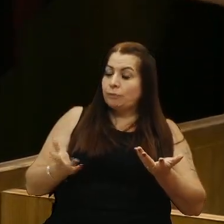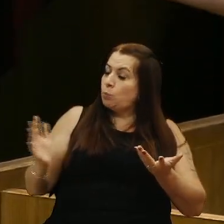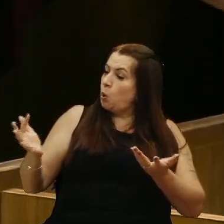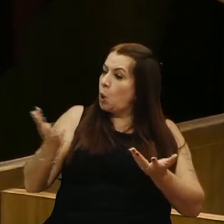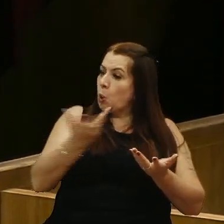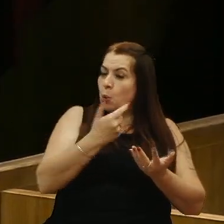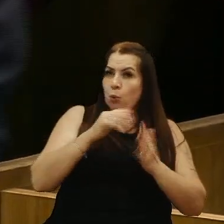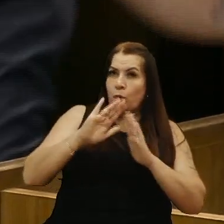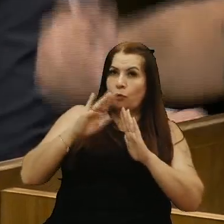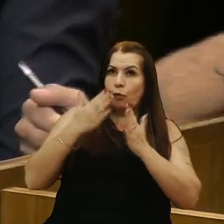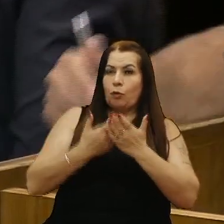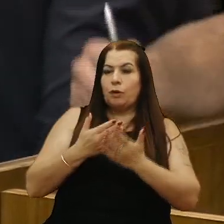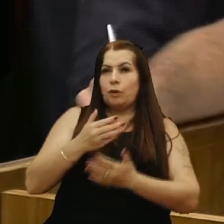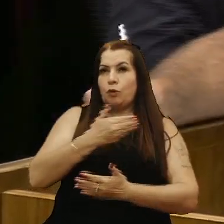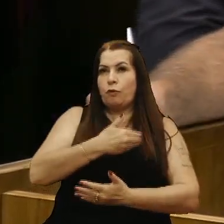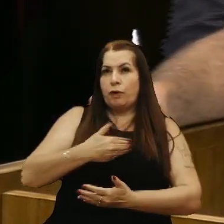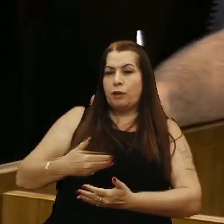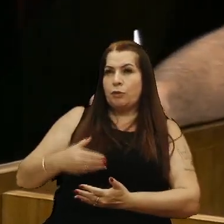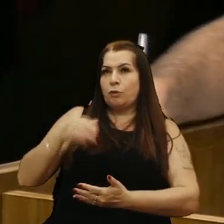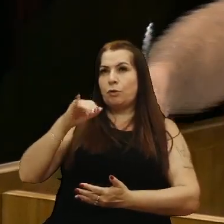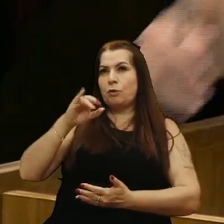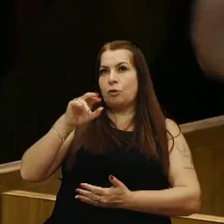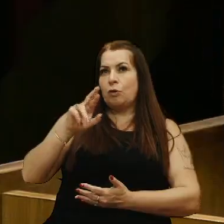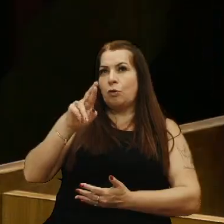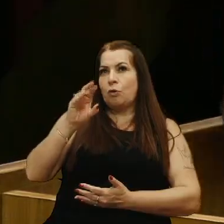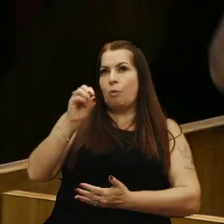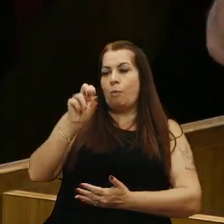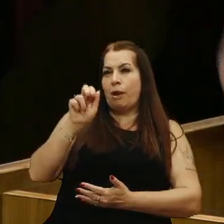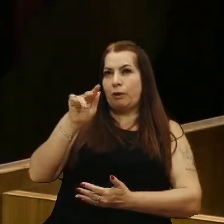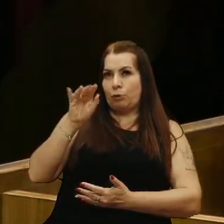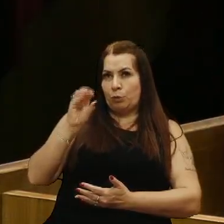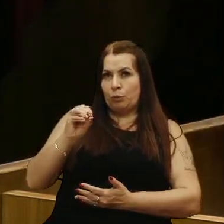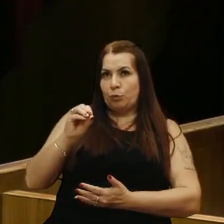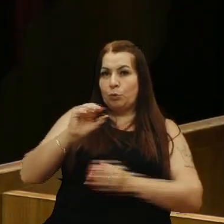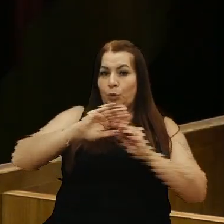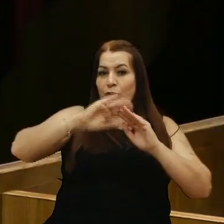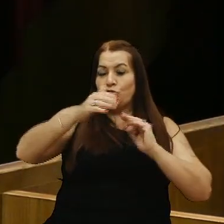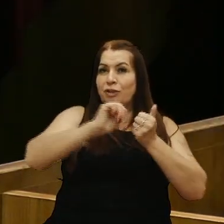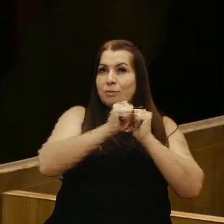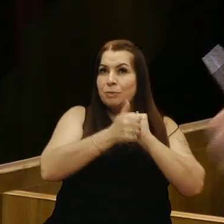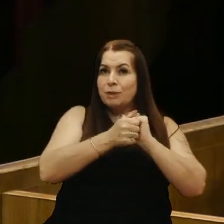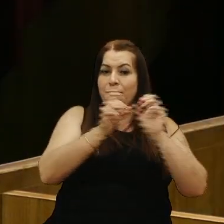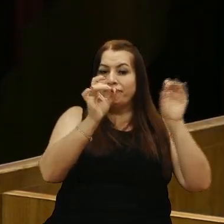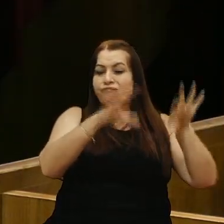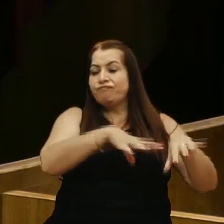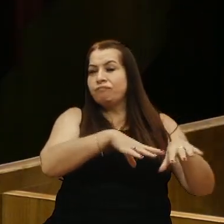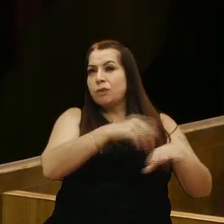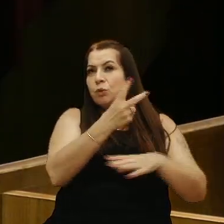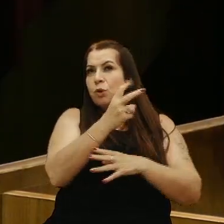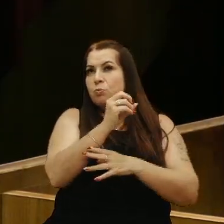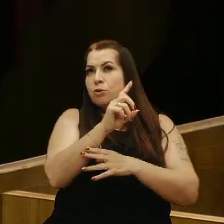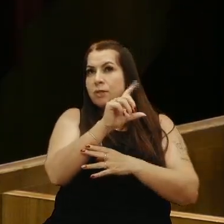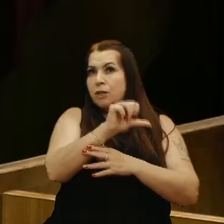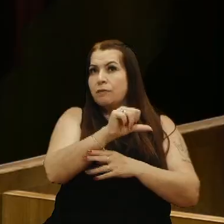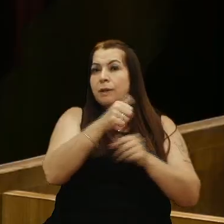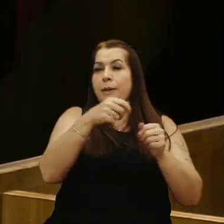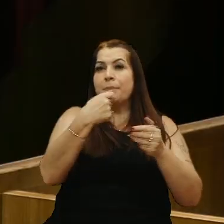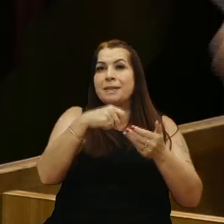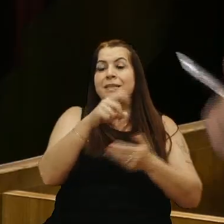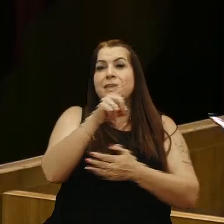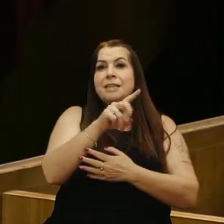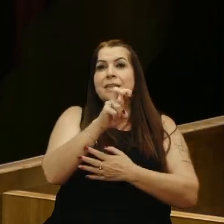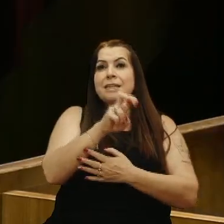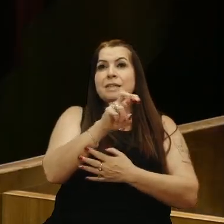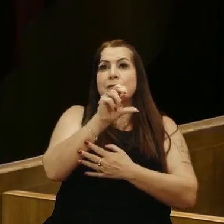a escola Governador Roberto Silveira, que o ginásio está abandonado desde 2019 e que precisa de R$590